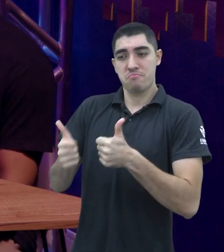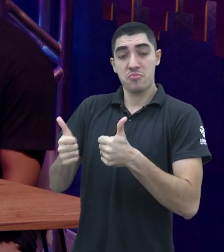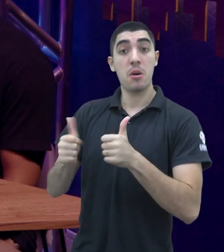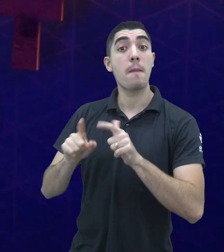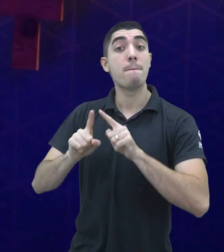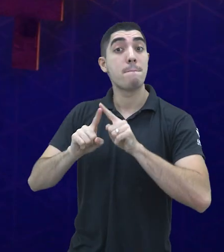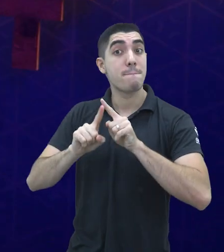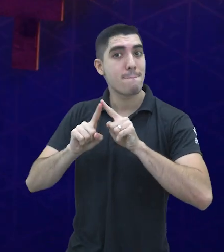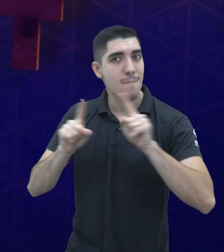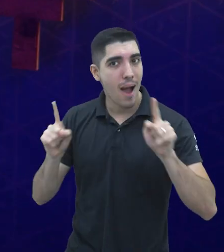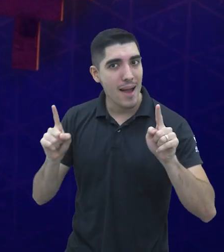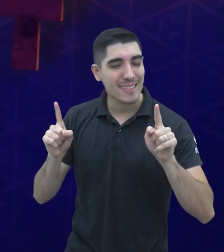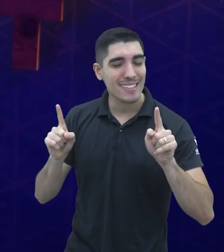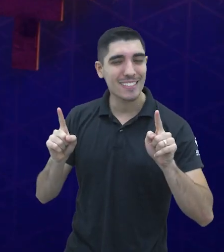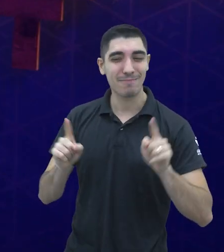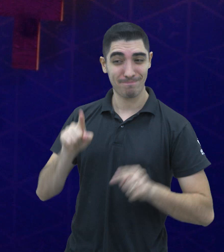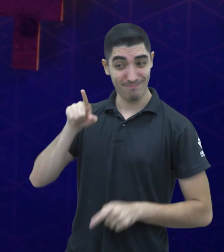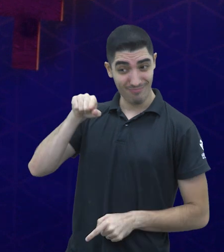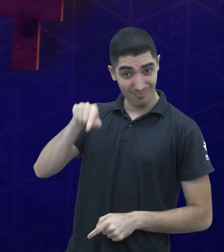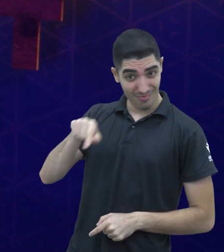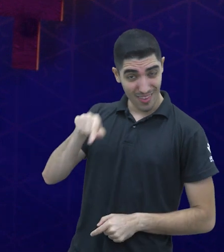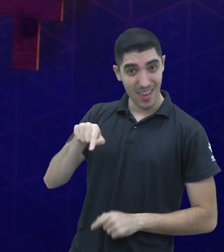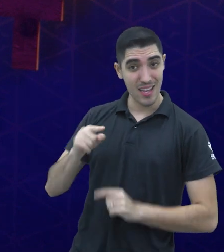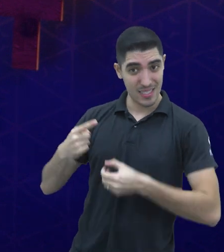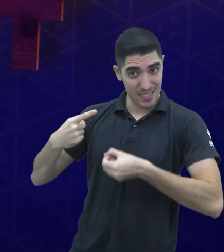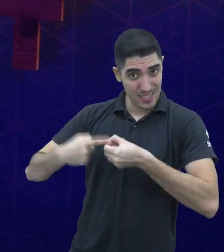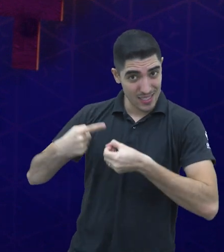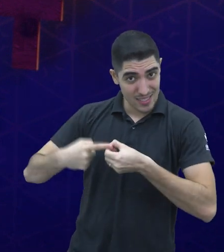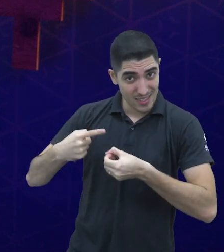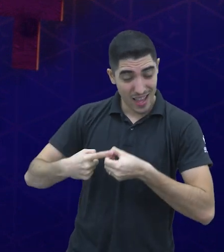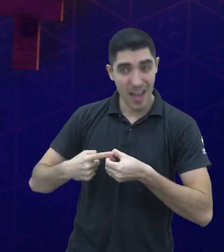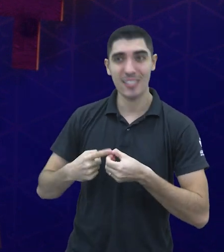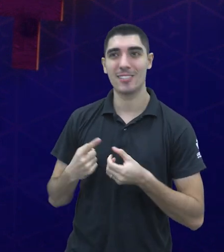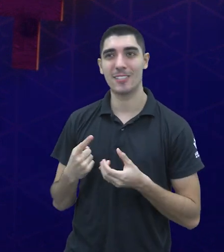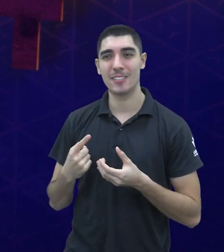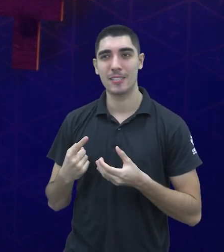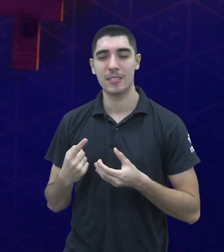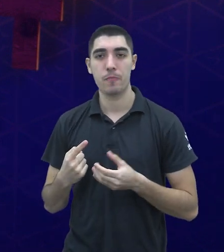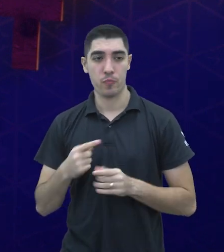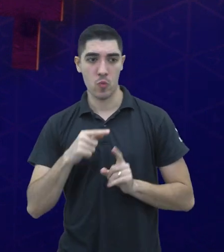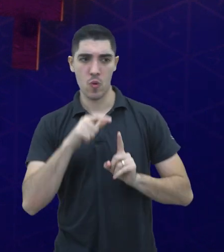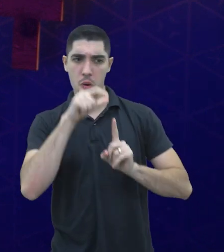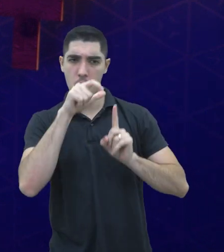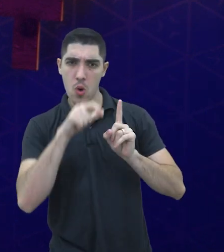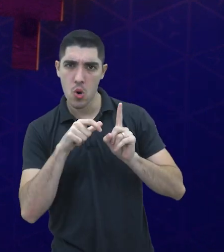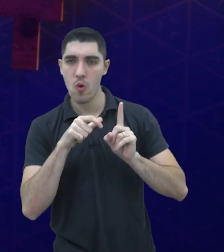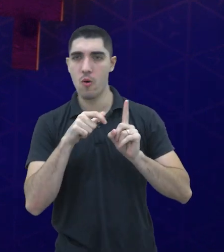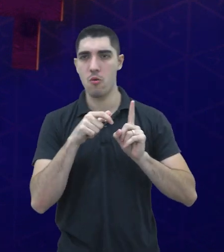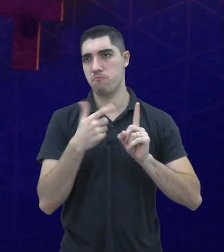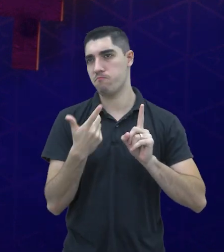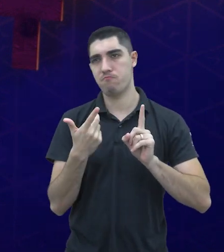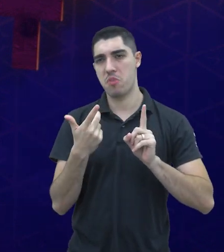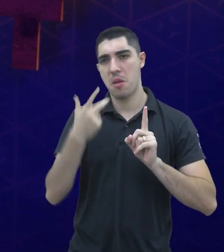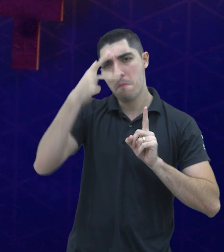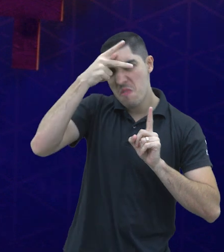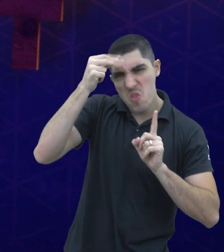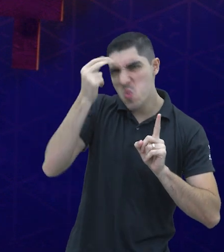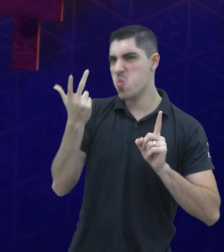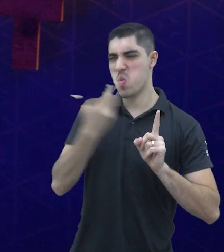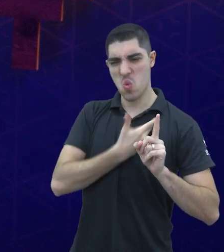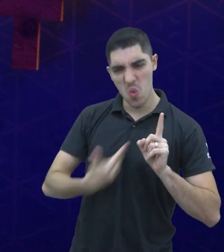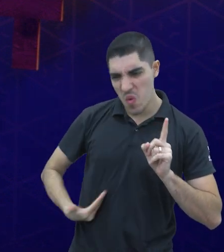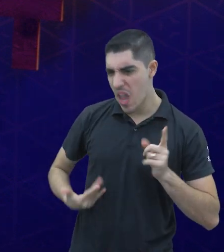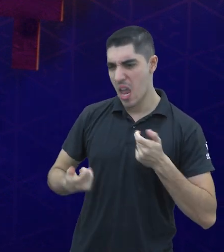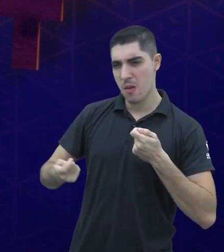cidade, só que a má gestão da cidade em